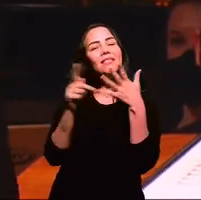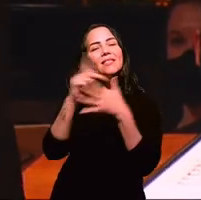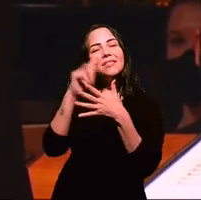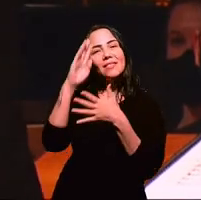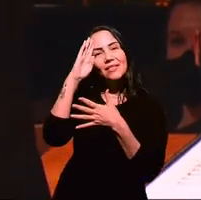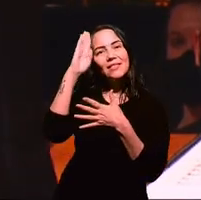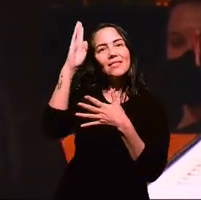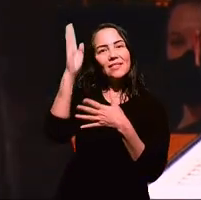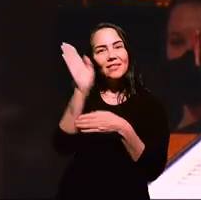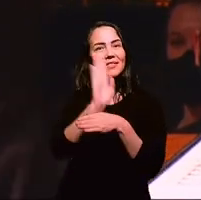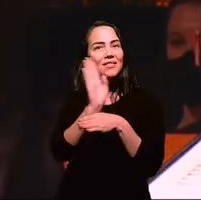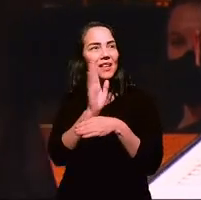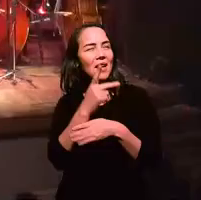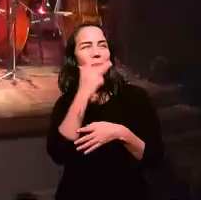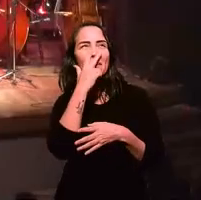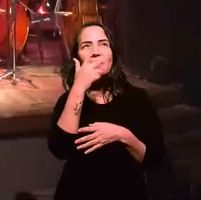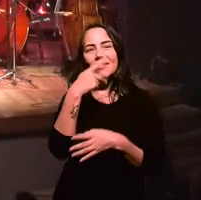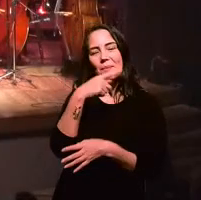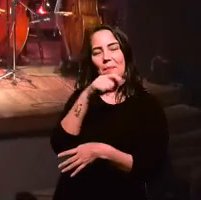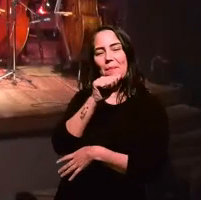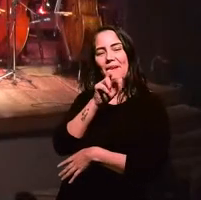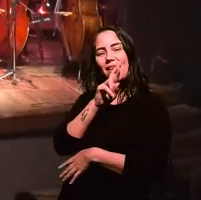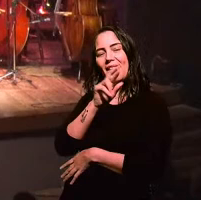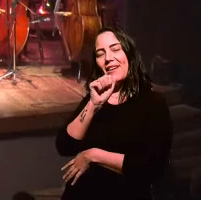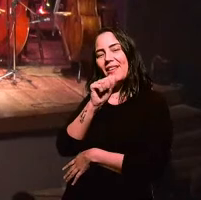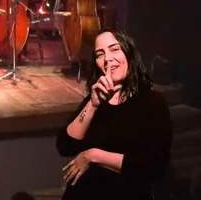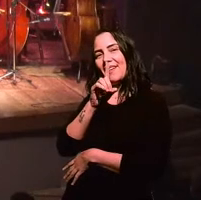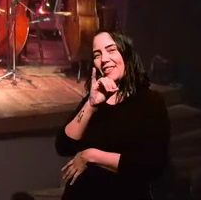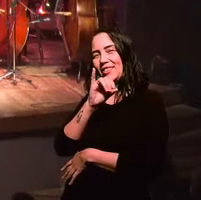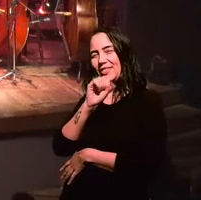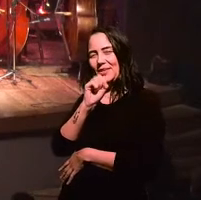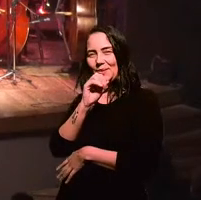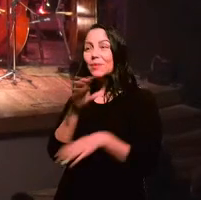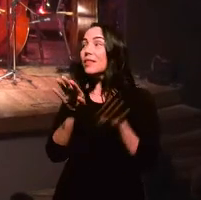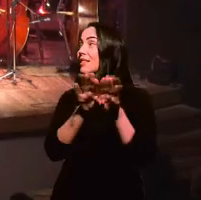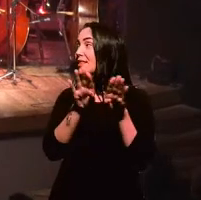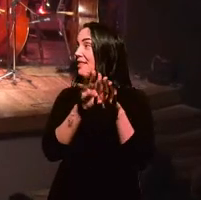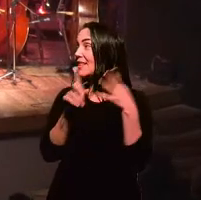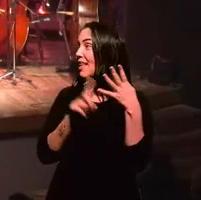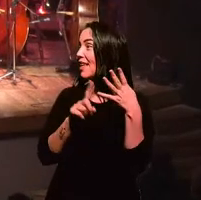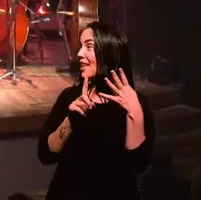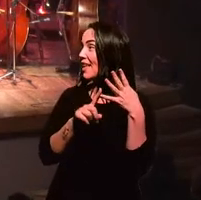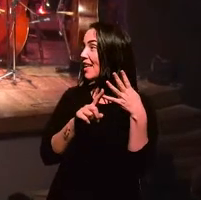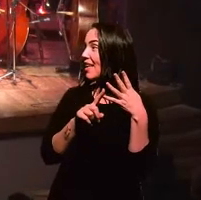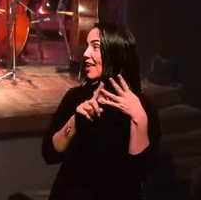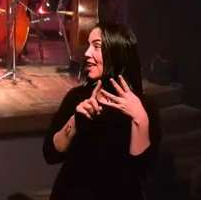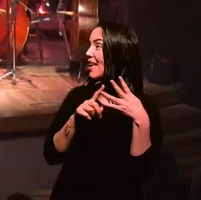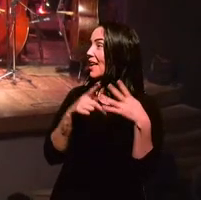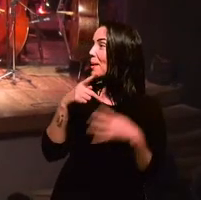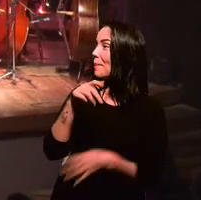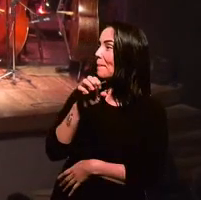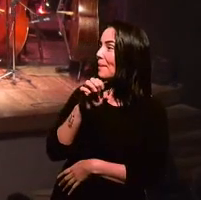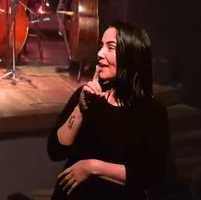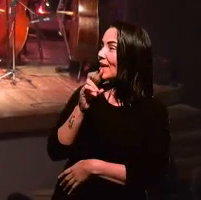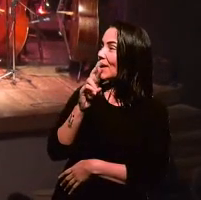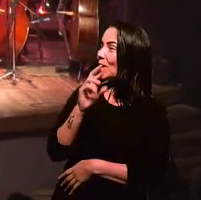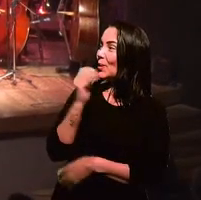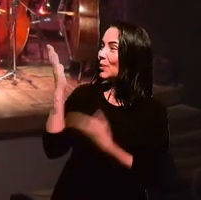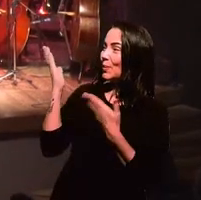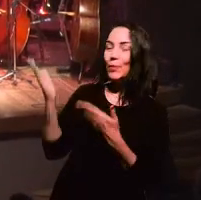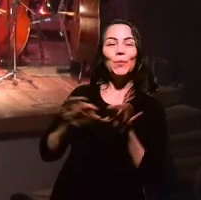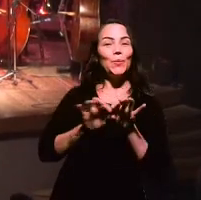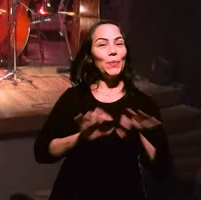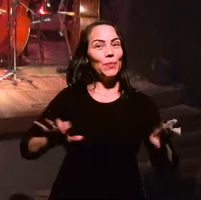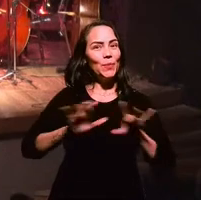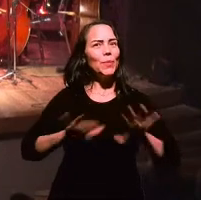E aí nós temos o solo, cadê o Pedro? Pedro está lá atrás, olha o pianista. Levanta lá, Pedro. Olha só,